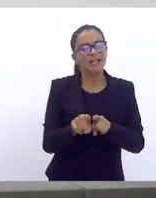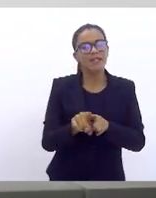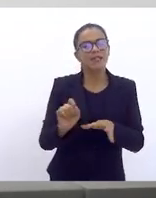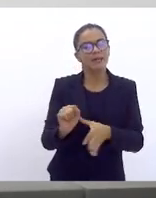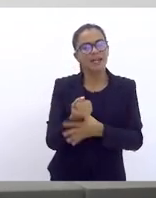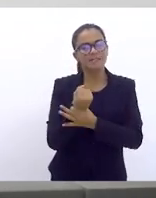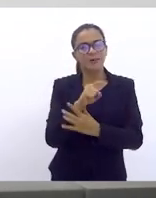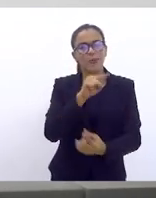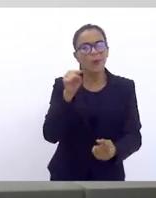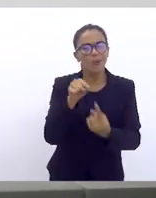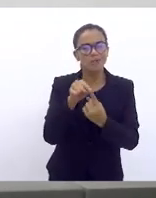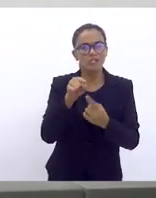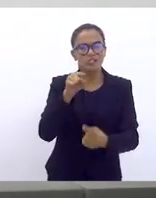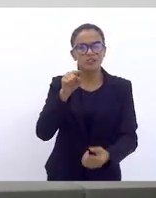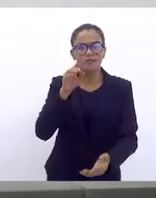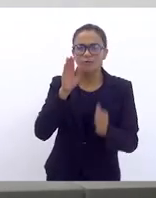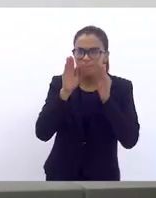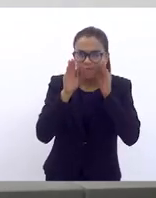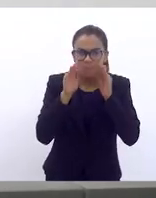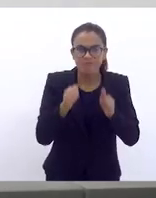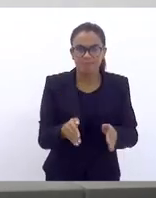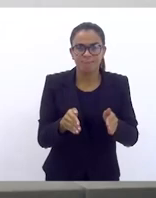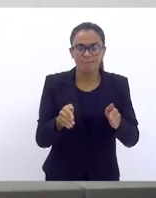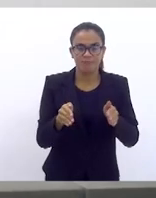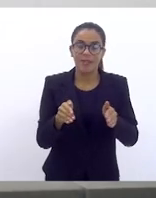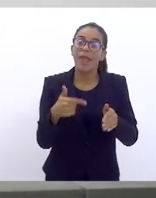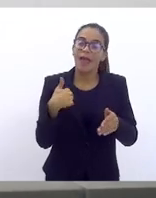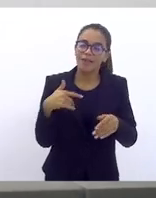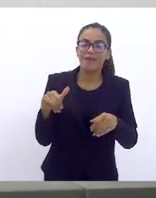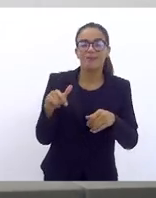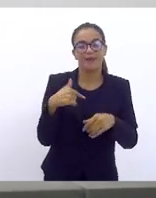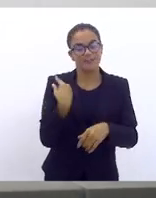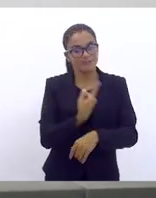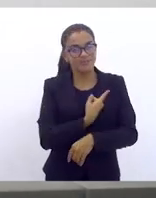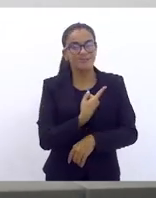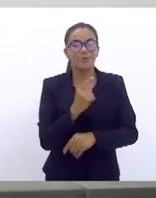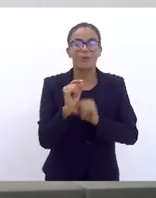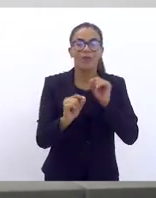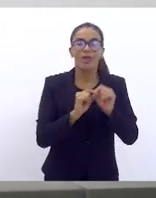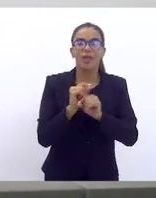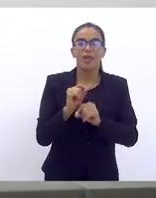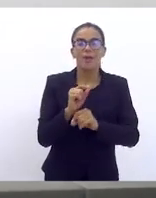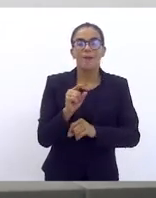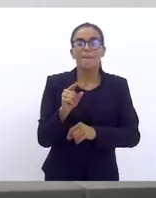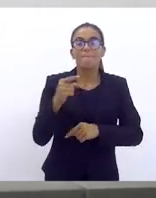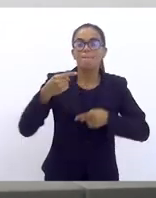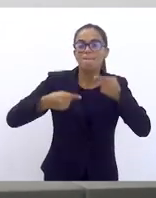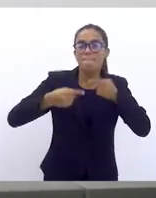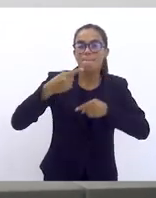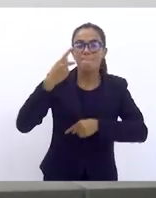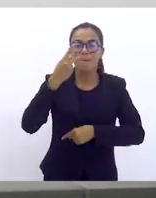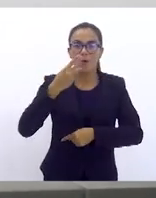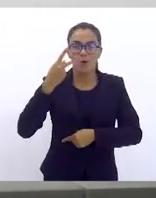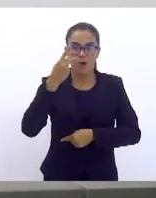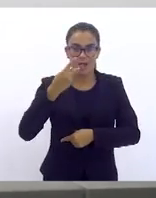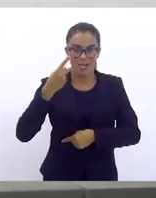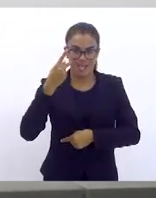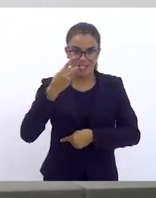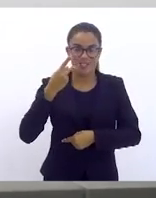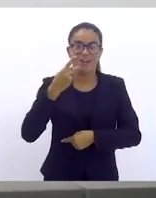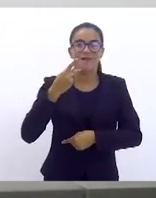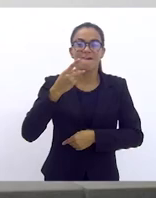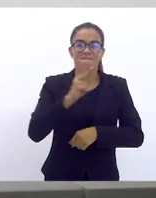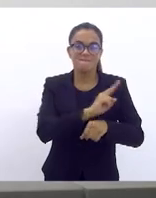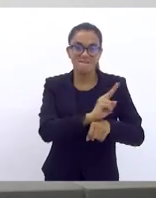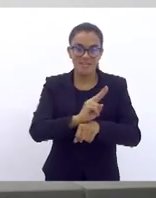um objetivo Central E aí a gente adota o que nós denominamos de uma política fiscal anticíclica ou seja